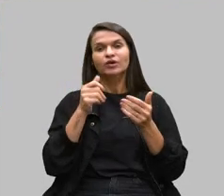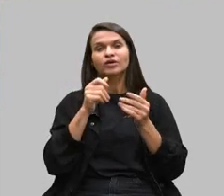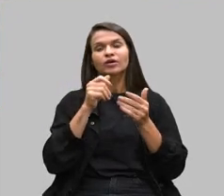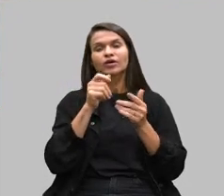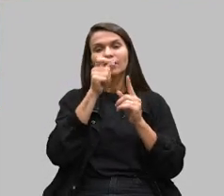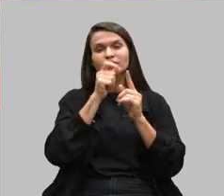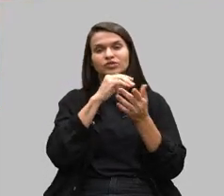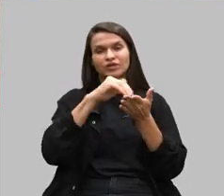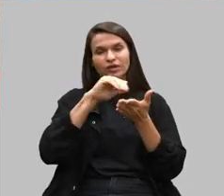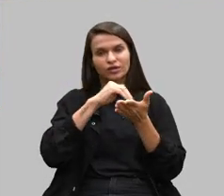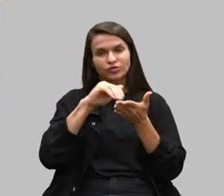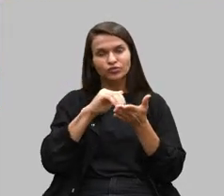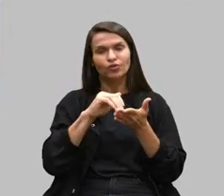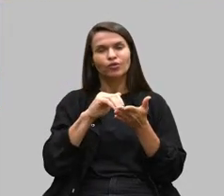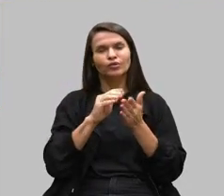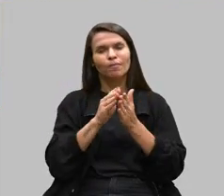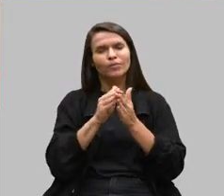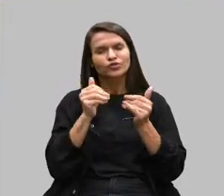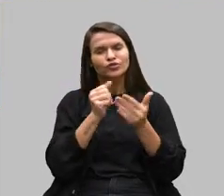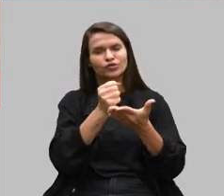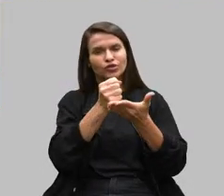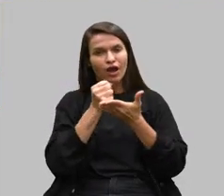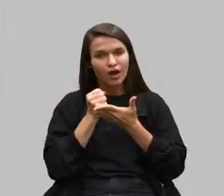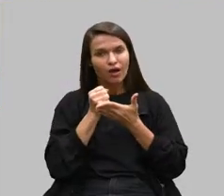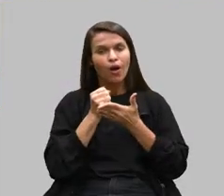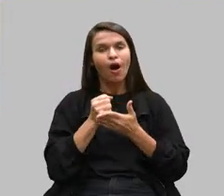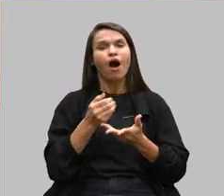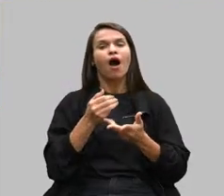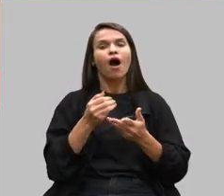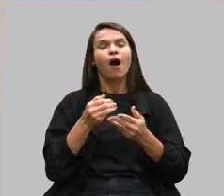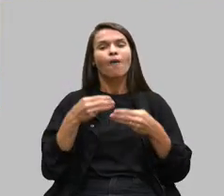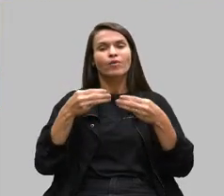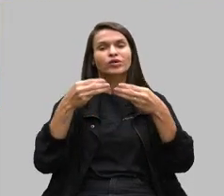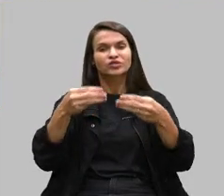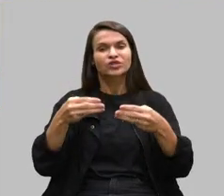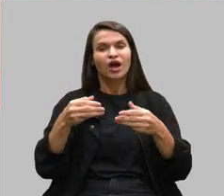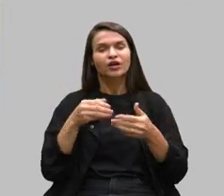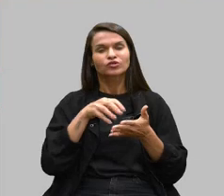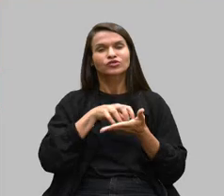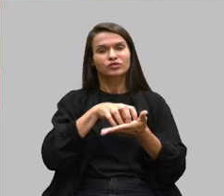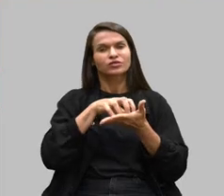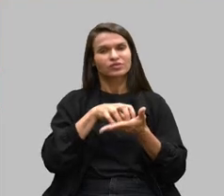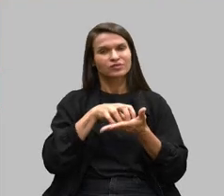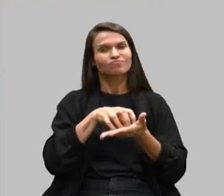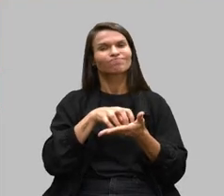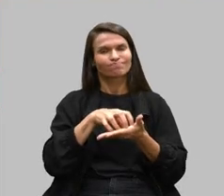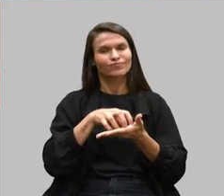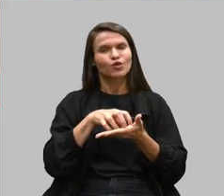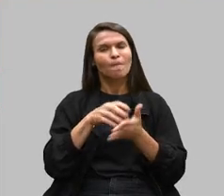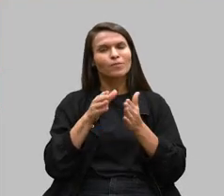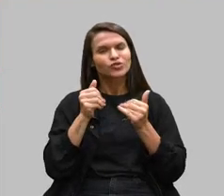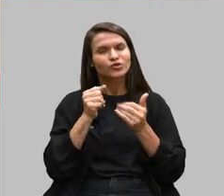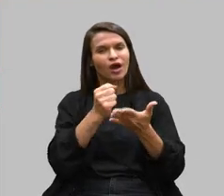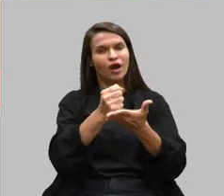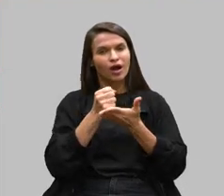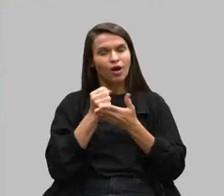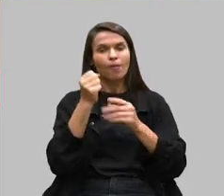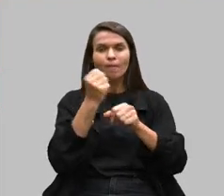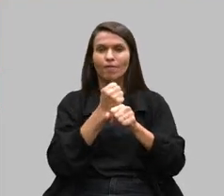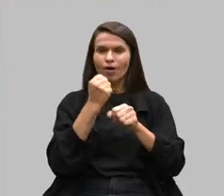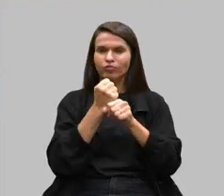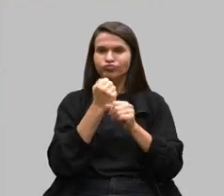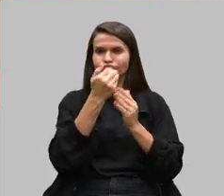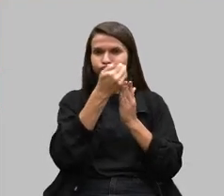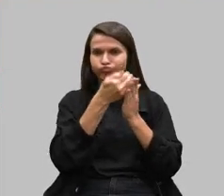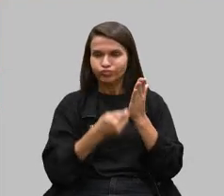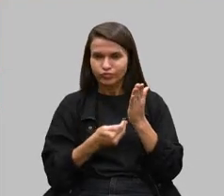Socorro secretário dos transportes lá do Ministério dos transporte de Socorro porque tá faltando sensibilidade uma obra relativamente de um custo baixo